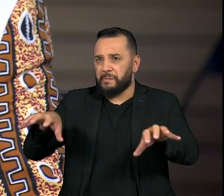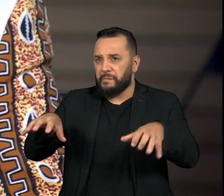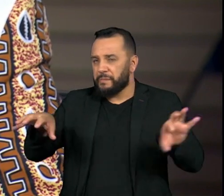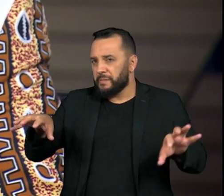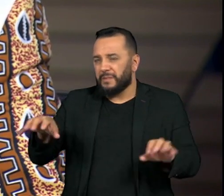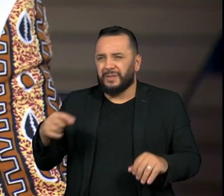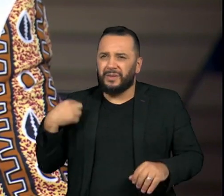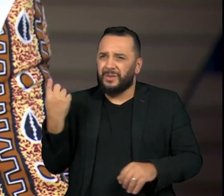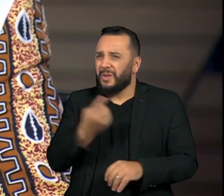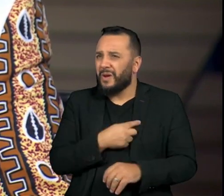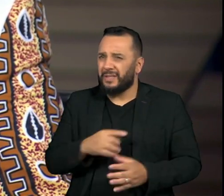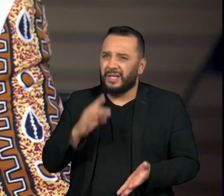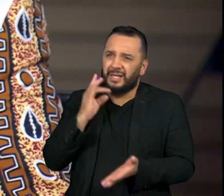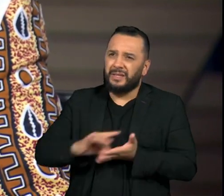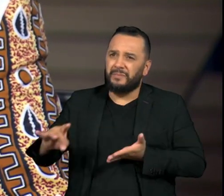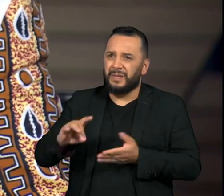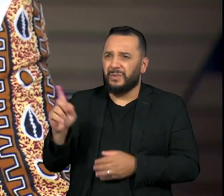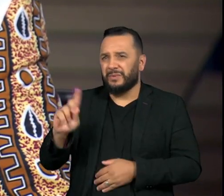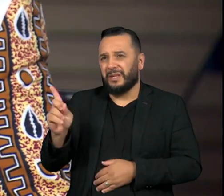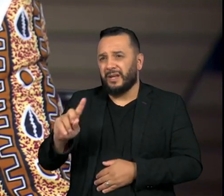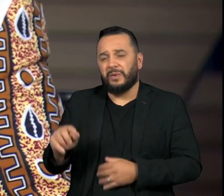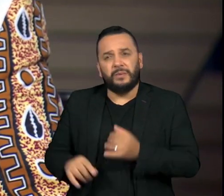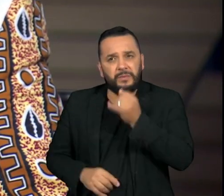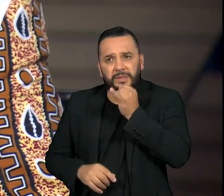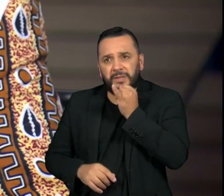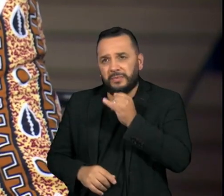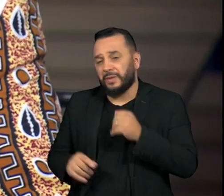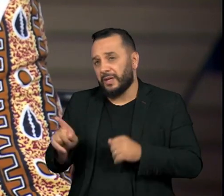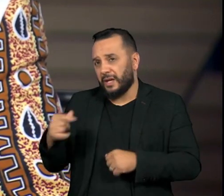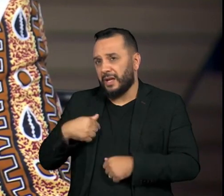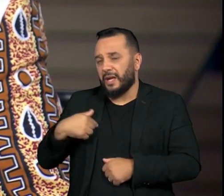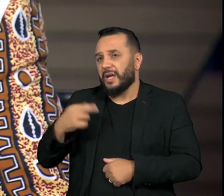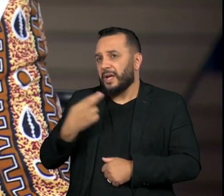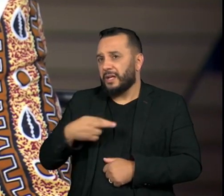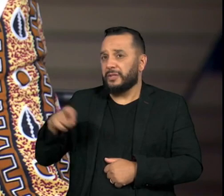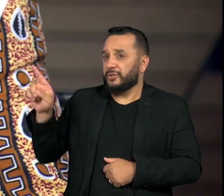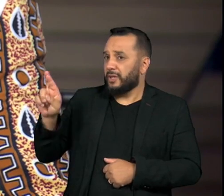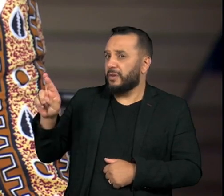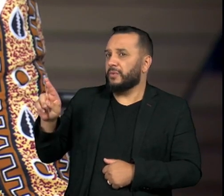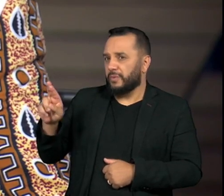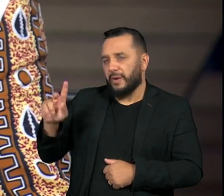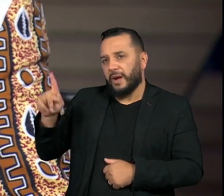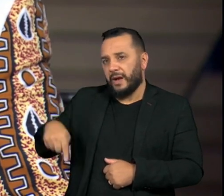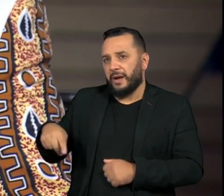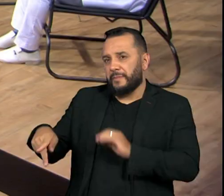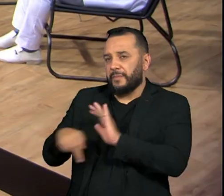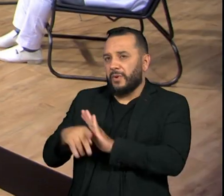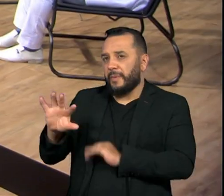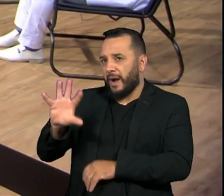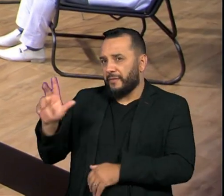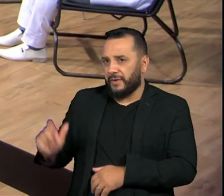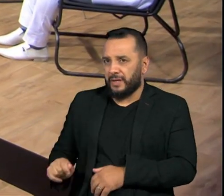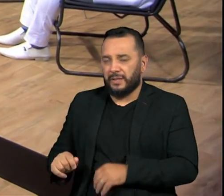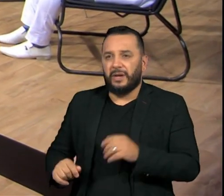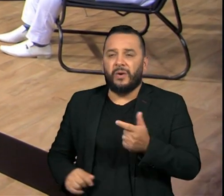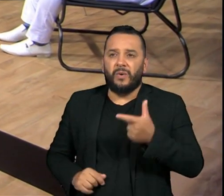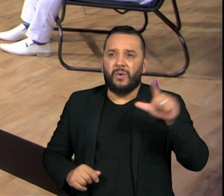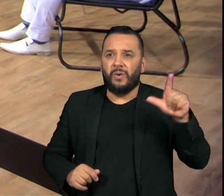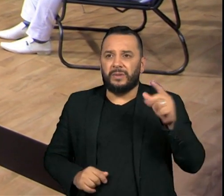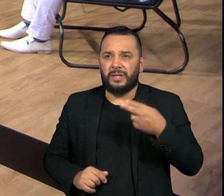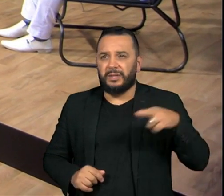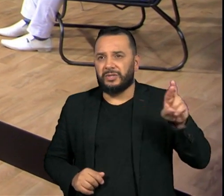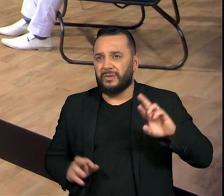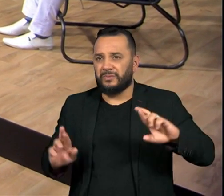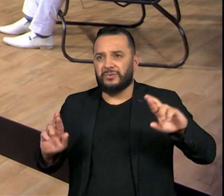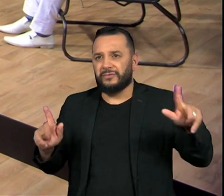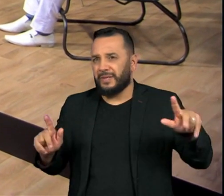inimigos, não é porque uma religião ela tem bases civilizatórias africanas e a outra não, que nós somos